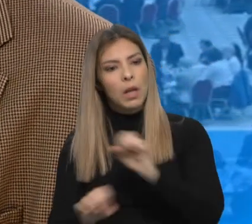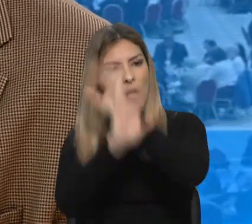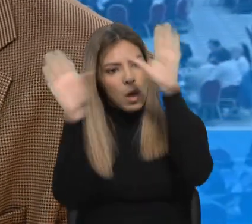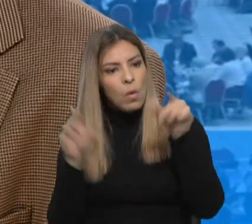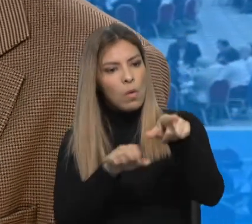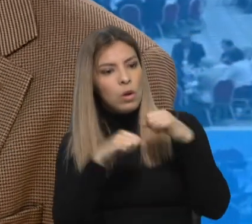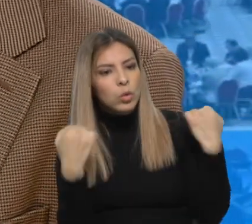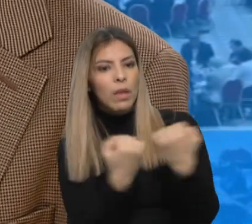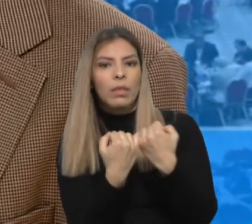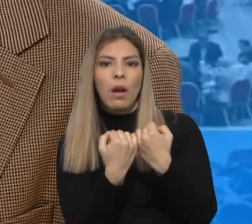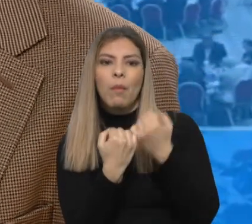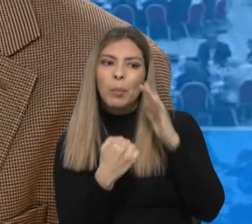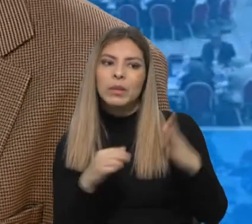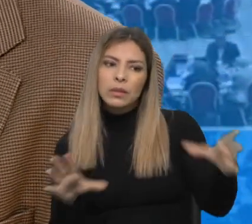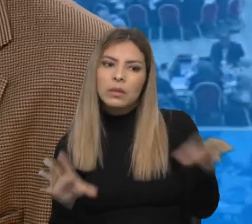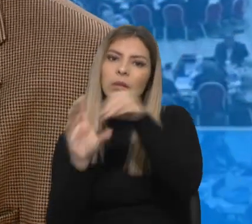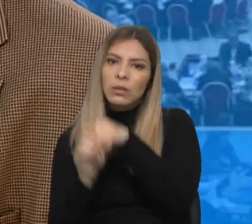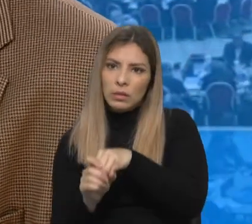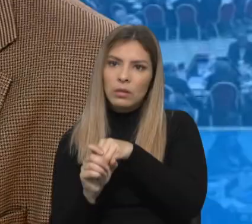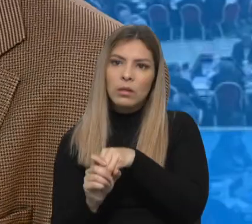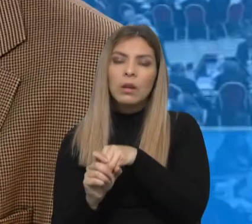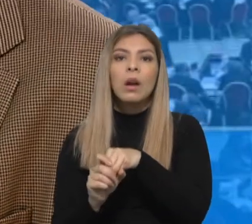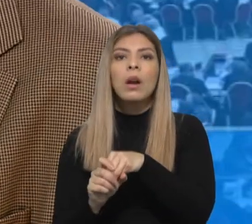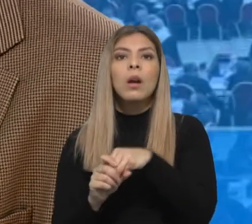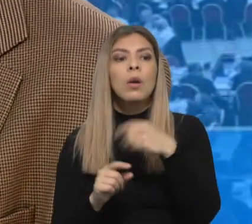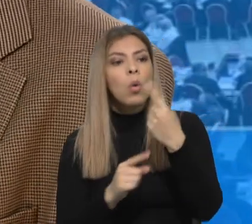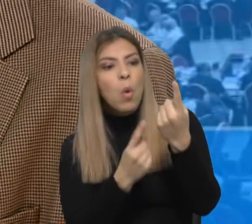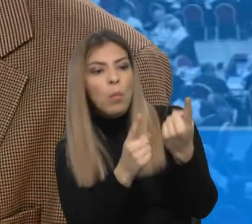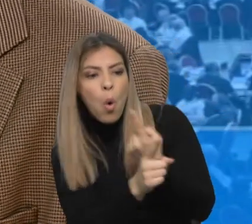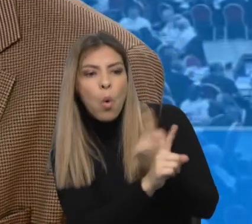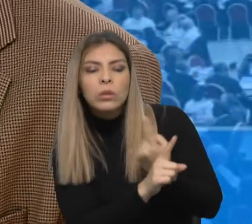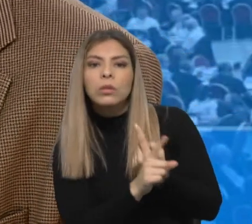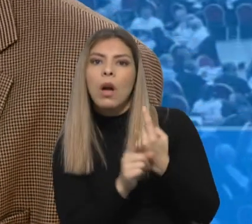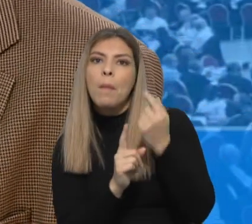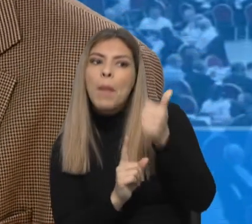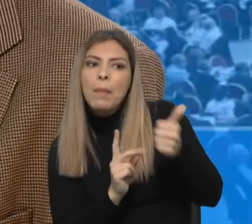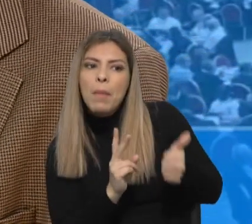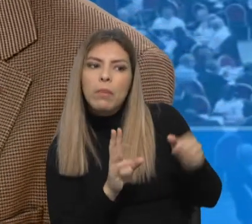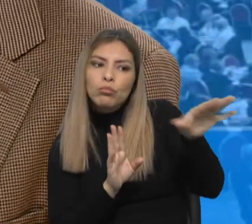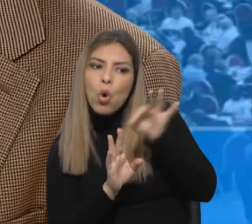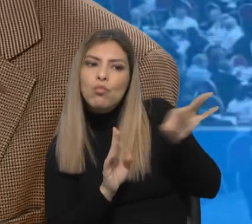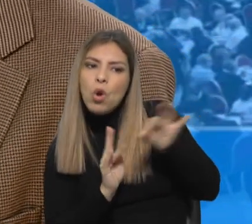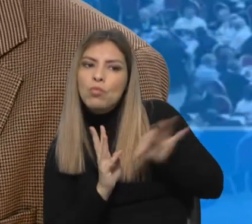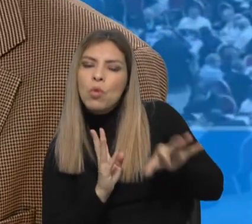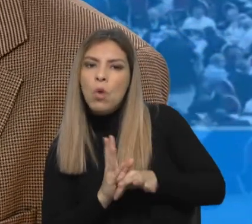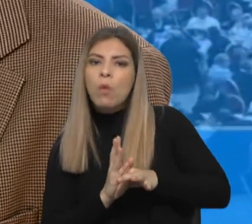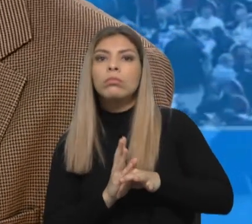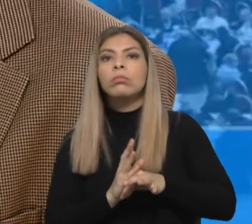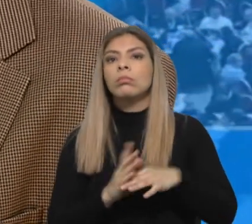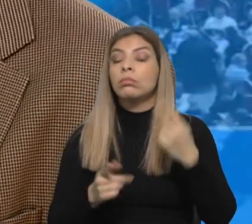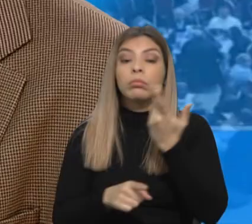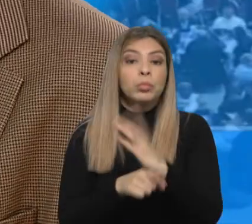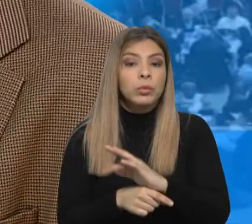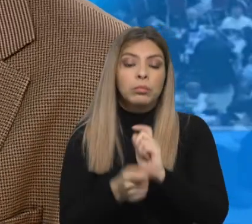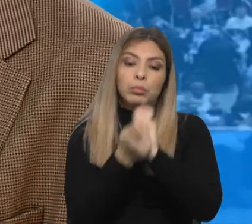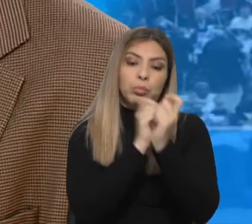sobrevivência política em ir buscar os melhores da sociedade para os seus quadros. E nós temos assistido, desde, por exemplo, a reforma das